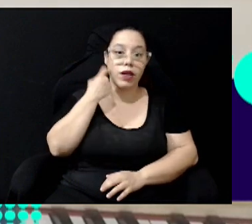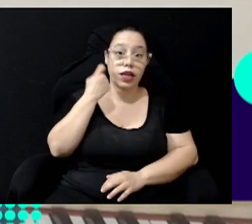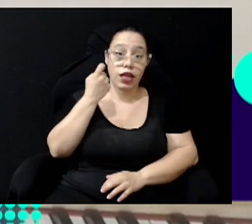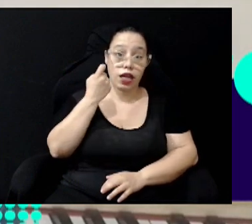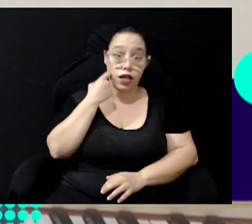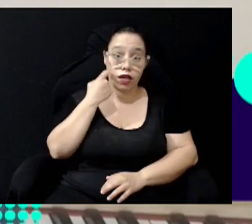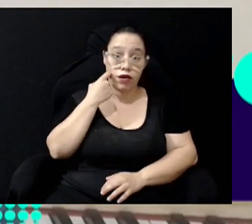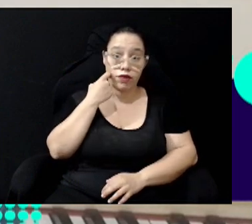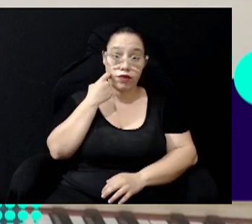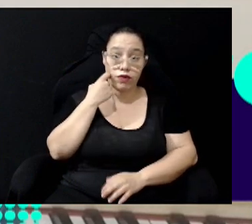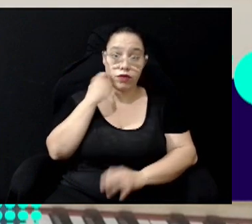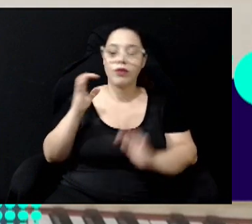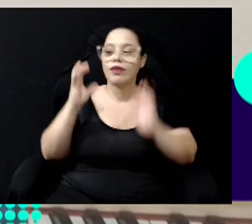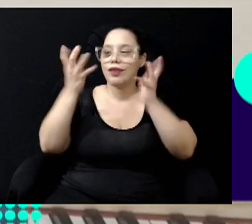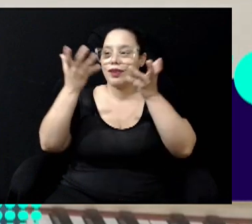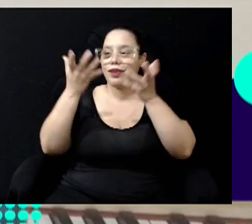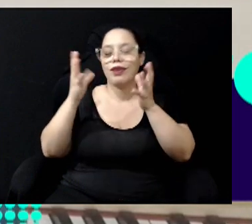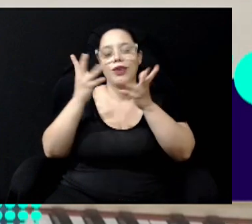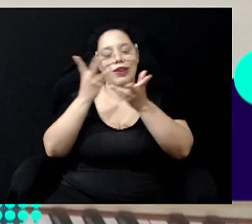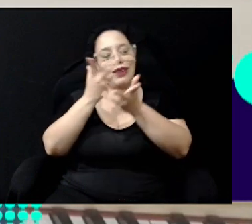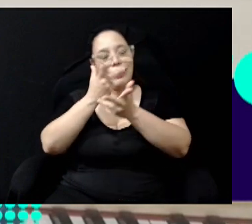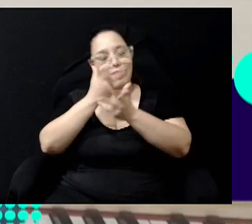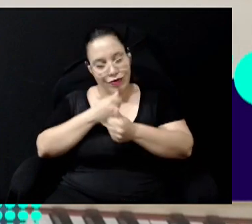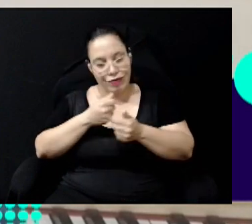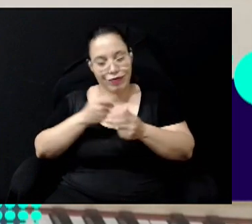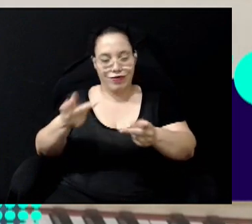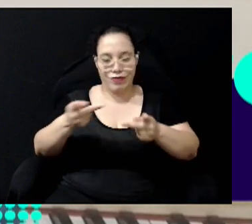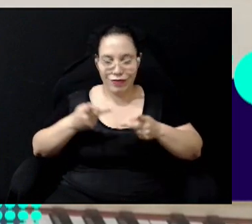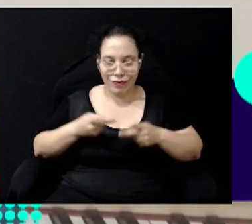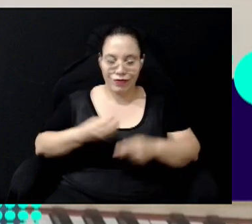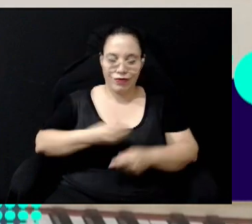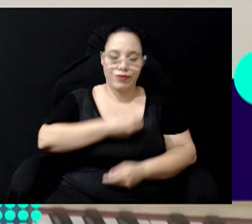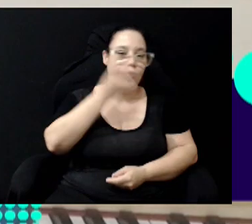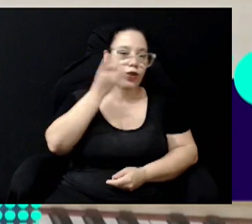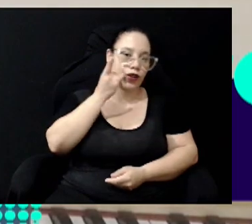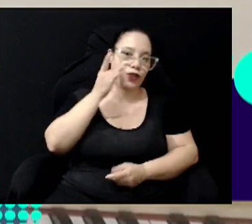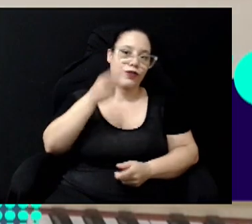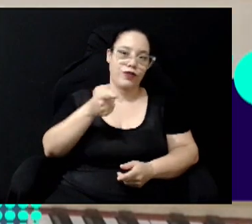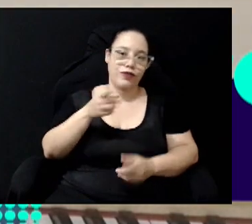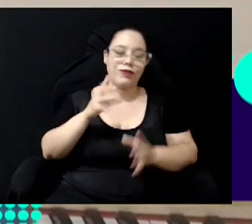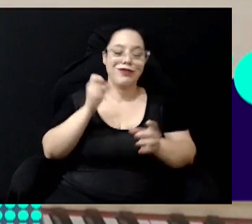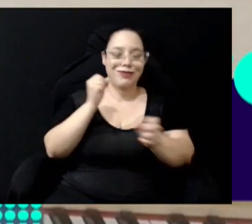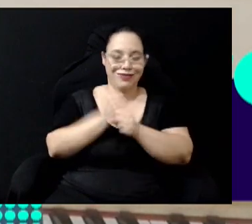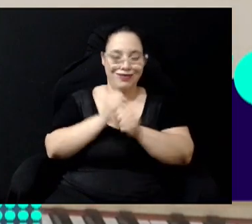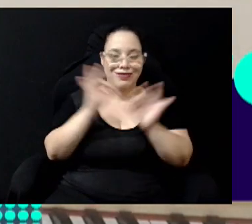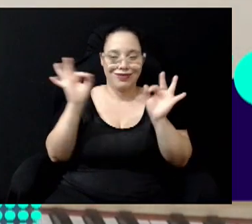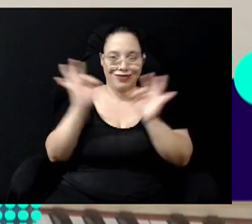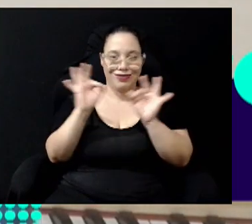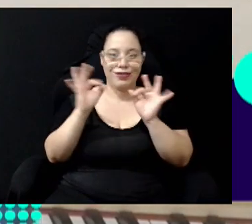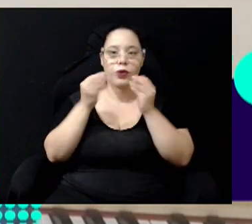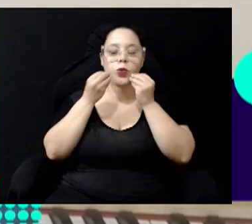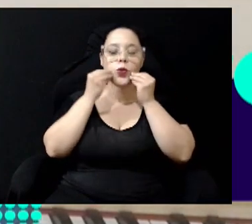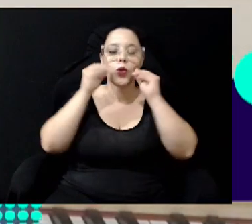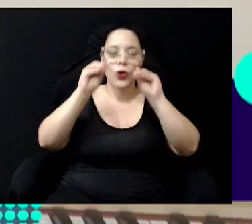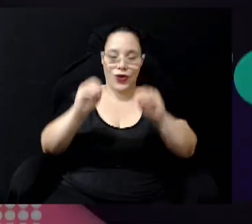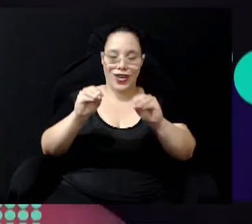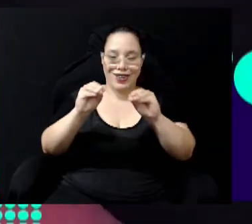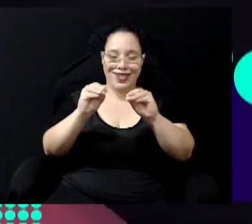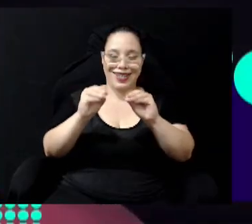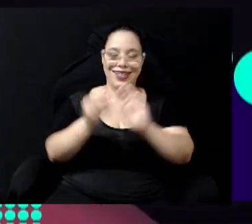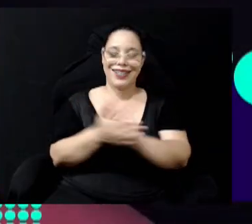festa muito linda e a gente conta muito com a presença de vocês. Fechado? Beijo gigante, até